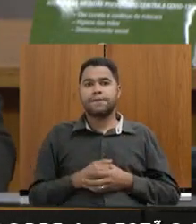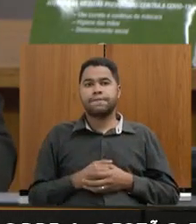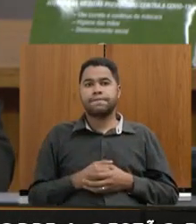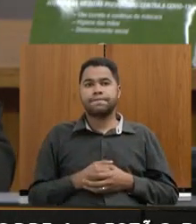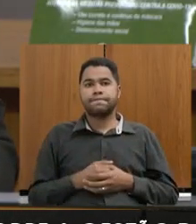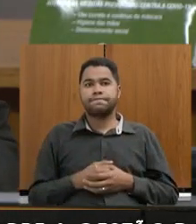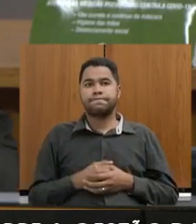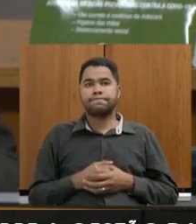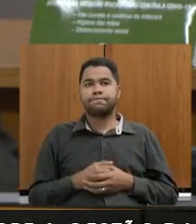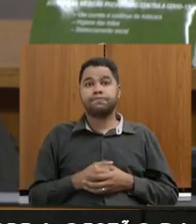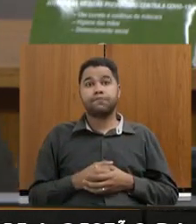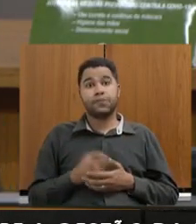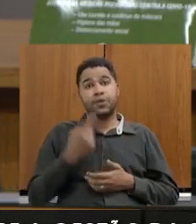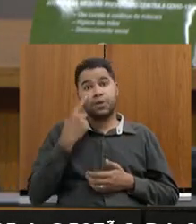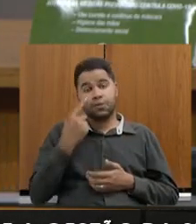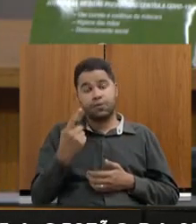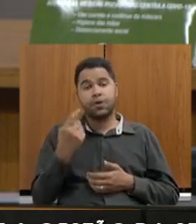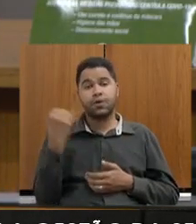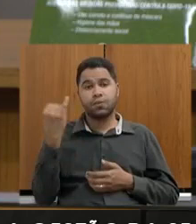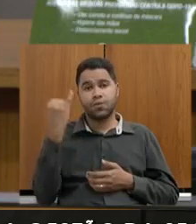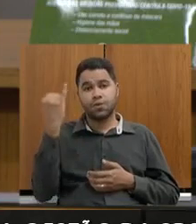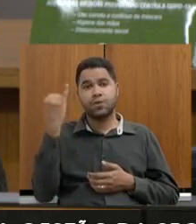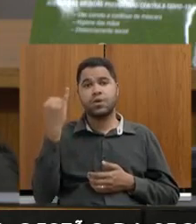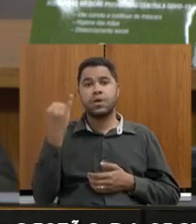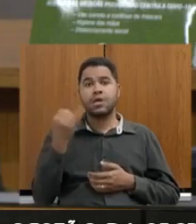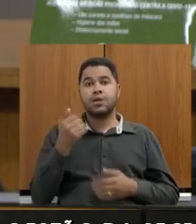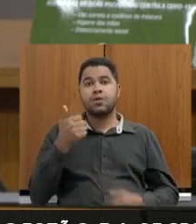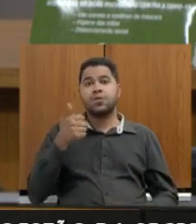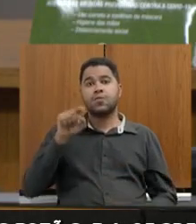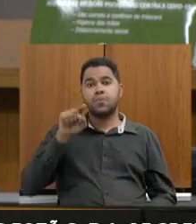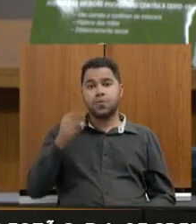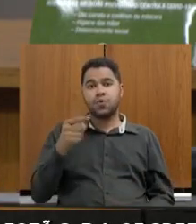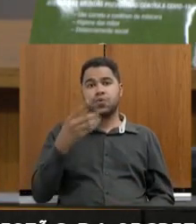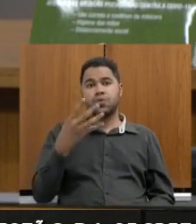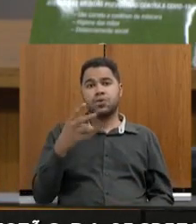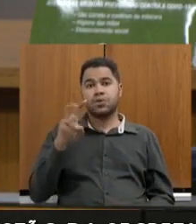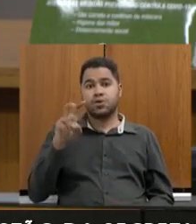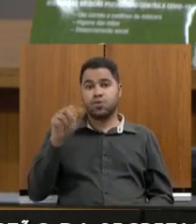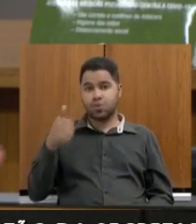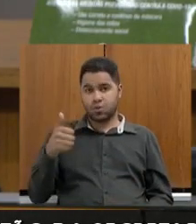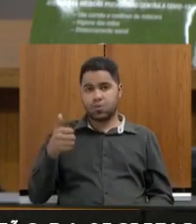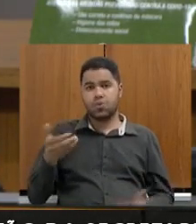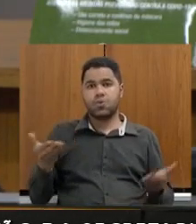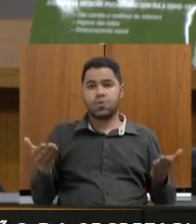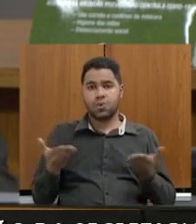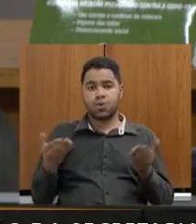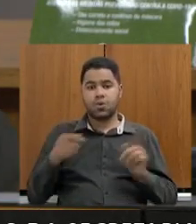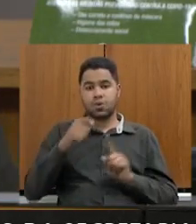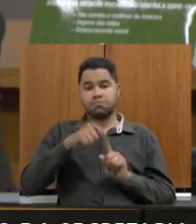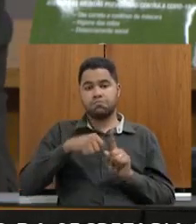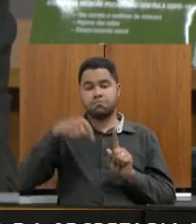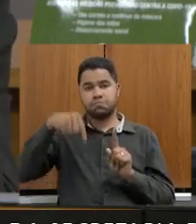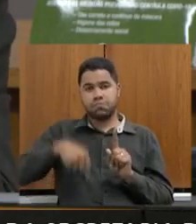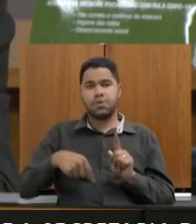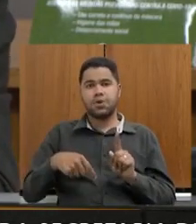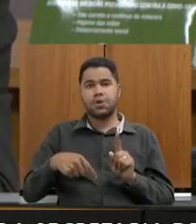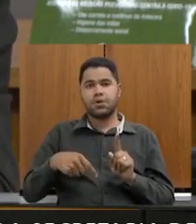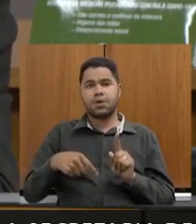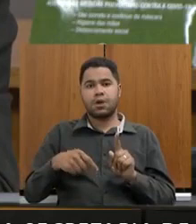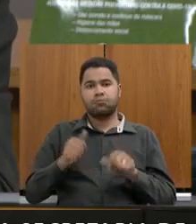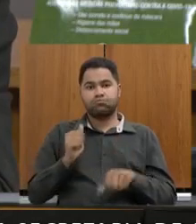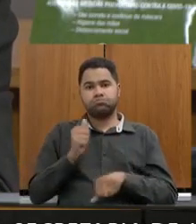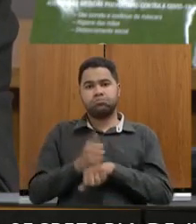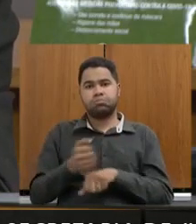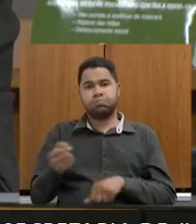de deixar de se ver o fato de que foram 1451 né agora neste mesa essa nomeação